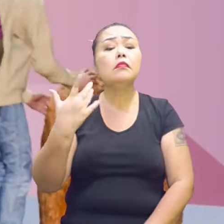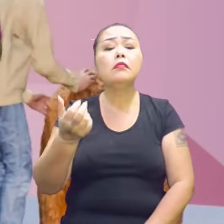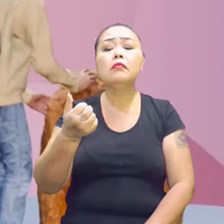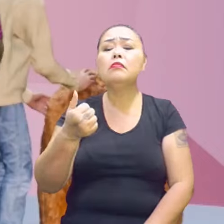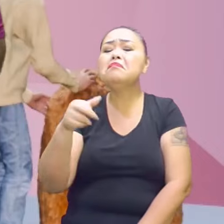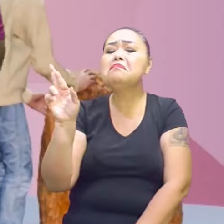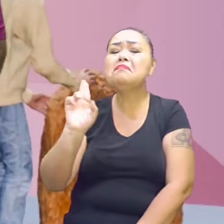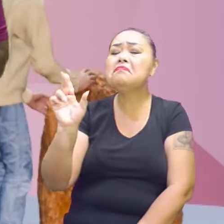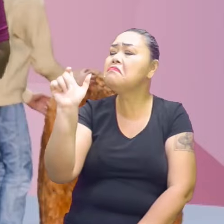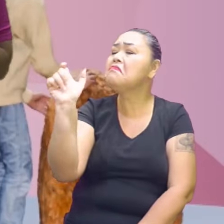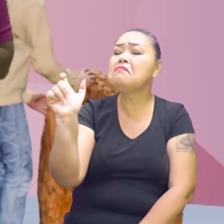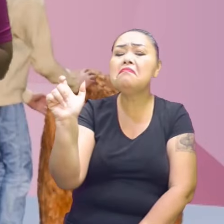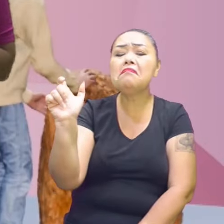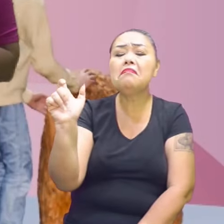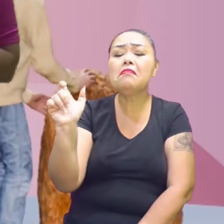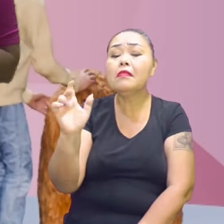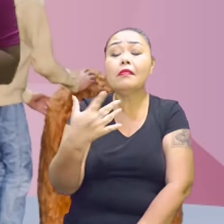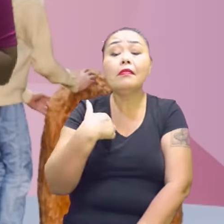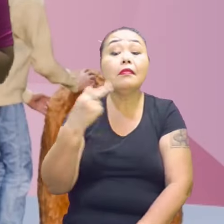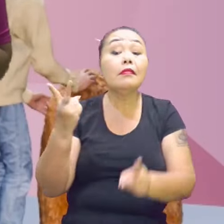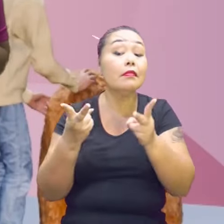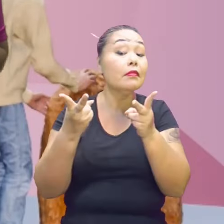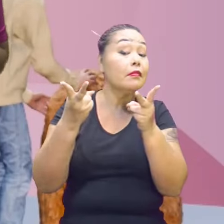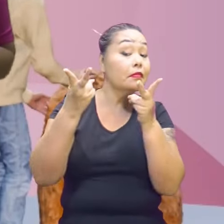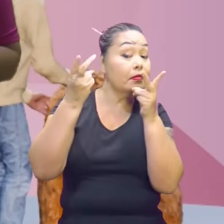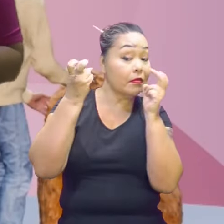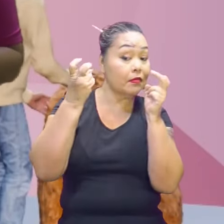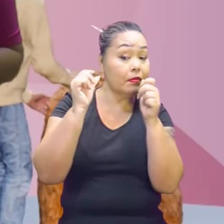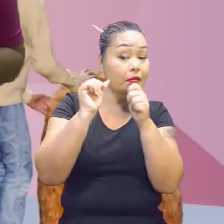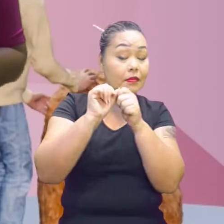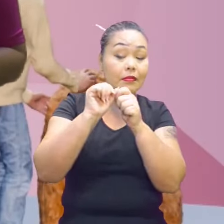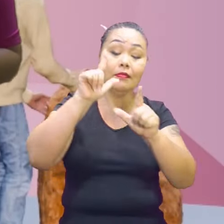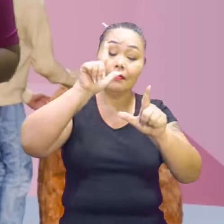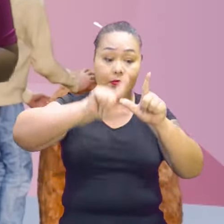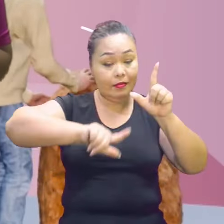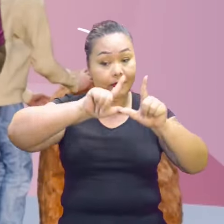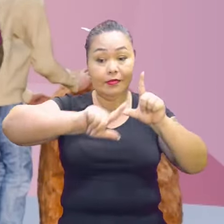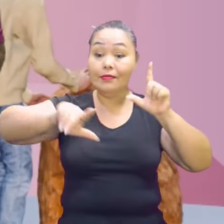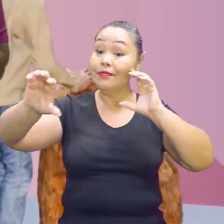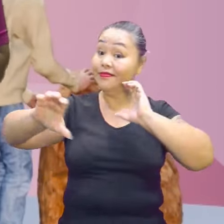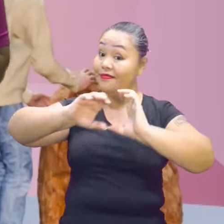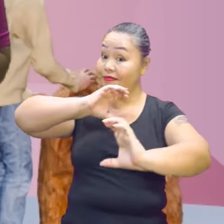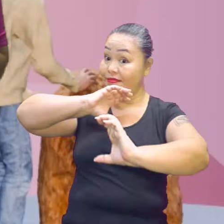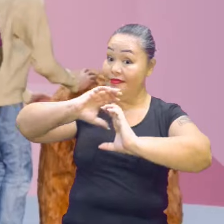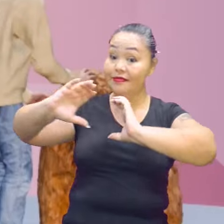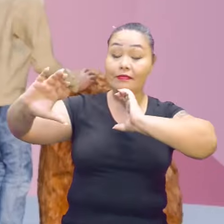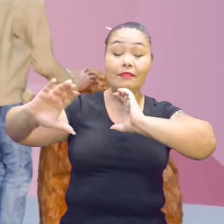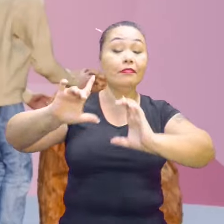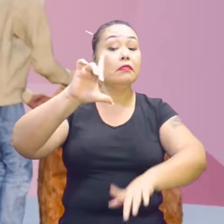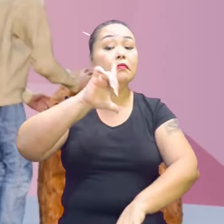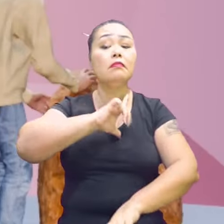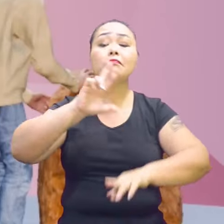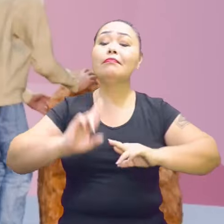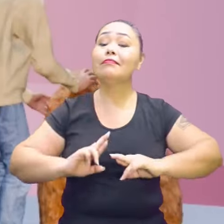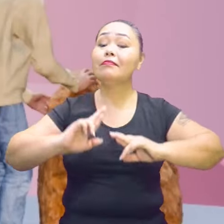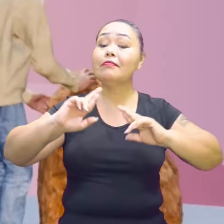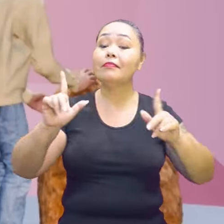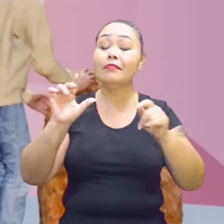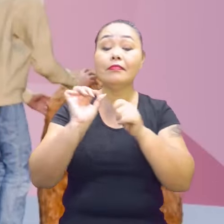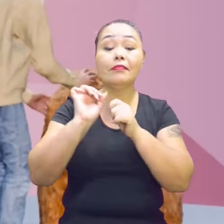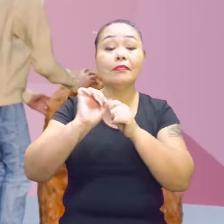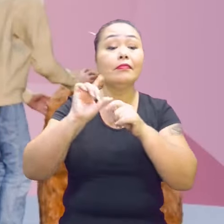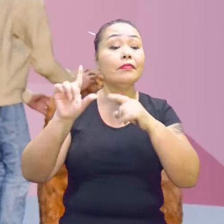quem é Adoniran? O que você percebeu na letra desta canção? Isso, o que tem de diferente